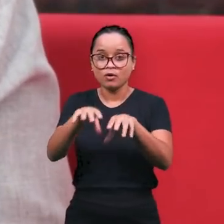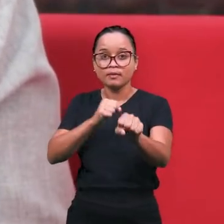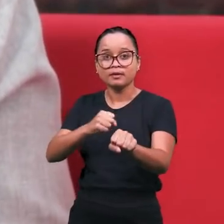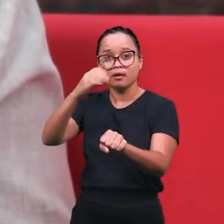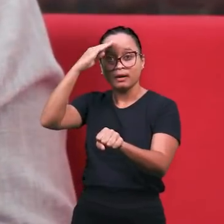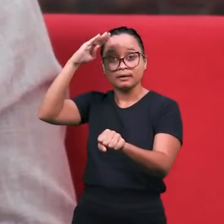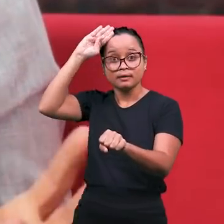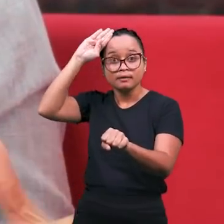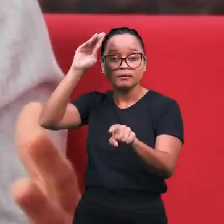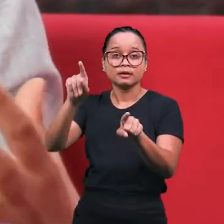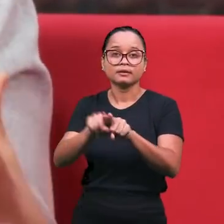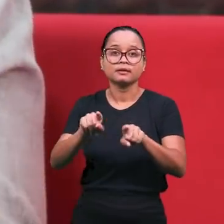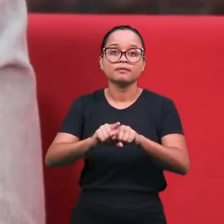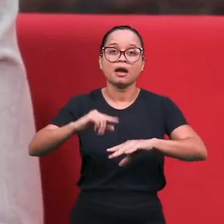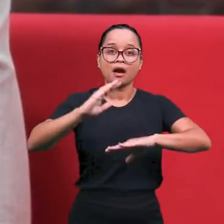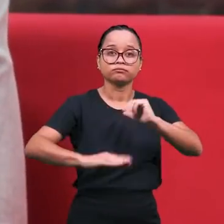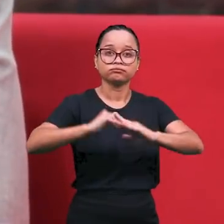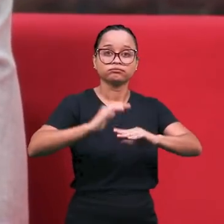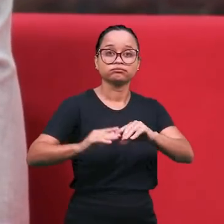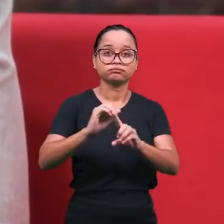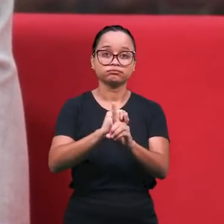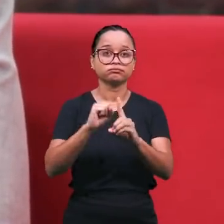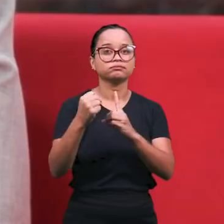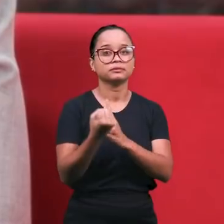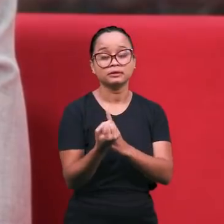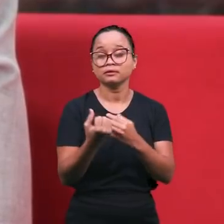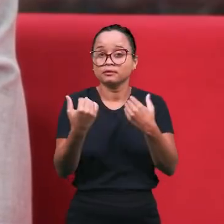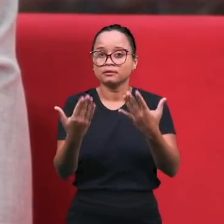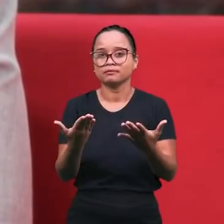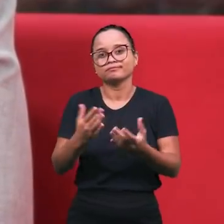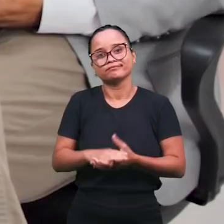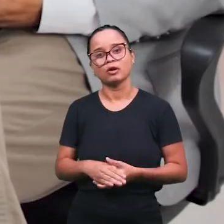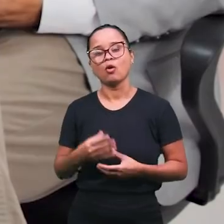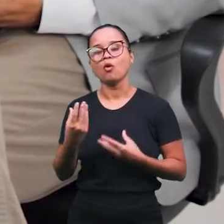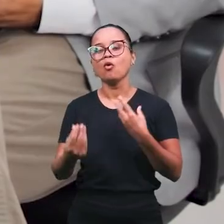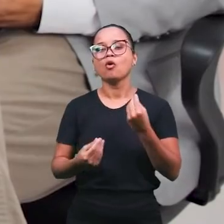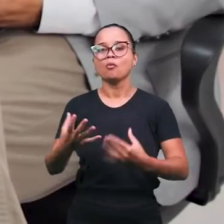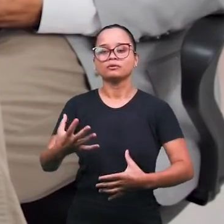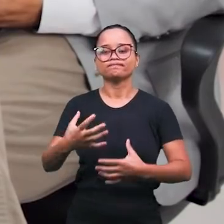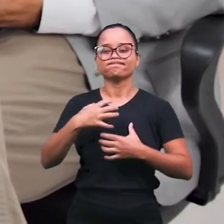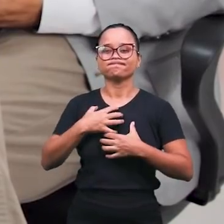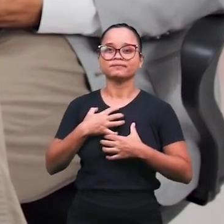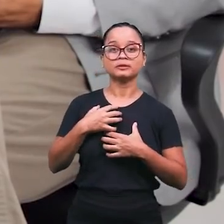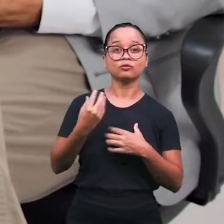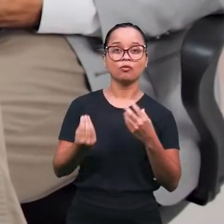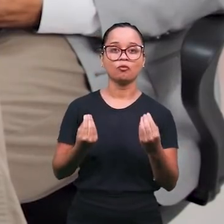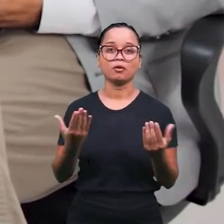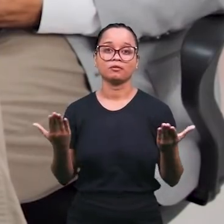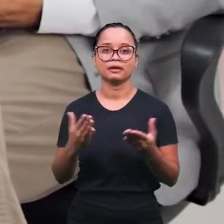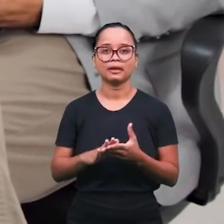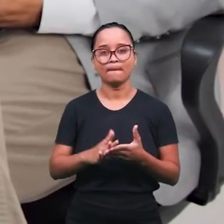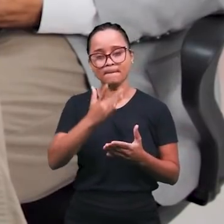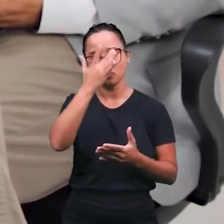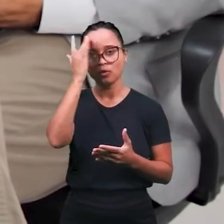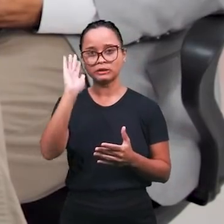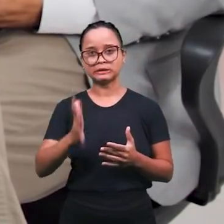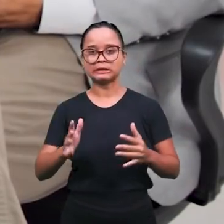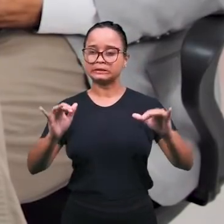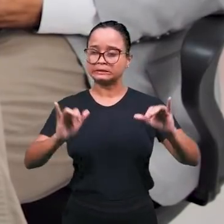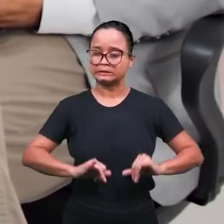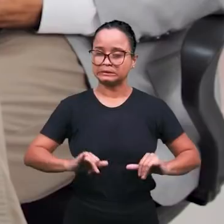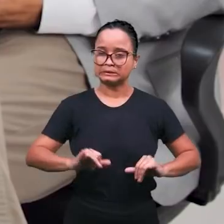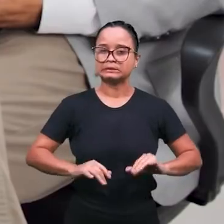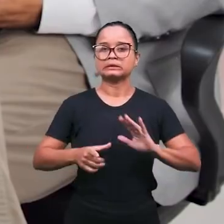habilidades sociais. Como nós estamos lidando nesse momento com tantas perdas? As pessoas que já tinham algum grau de